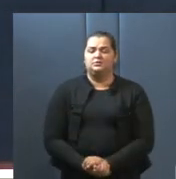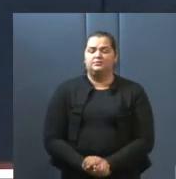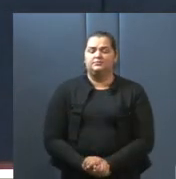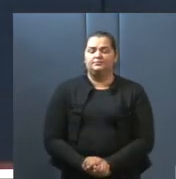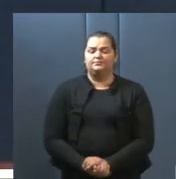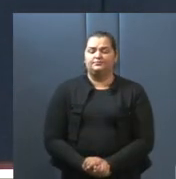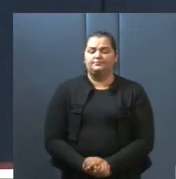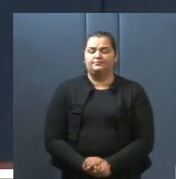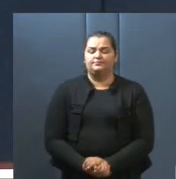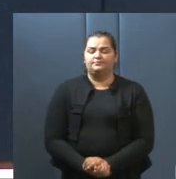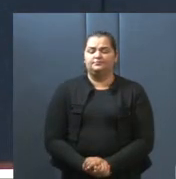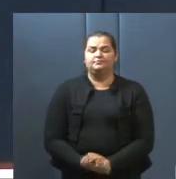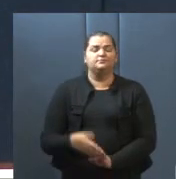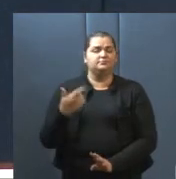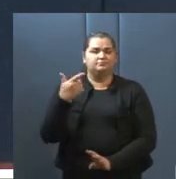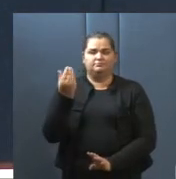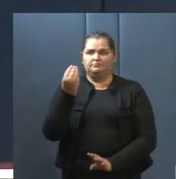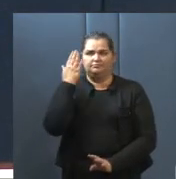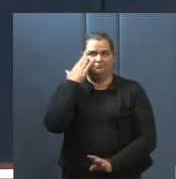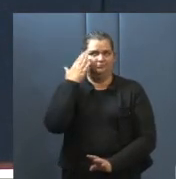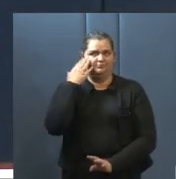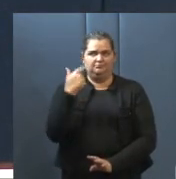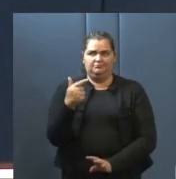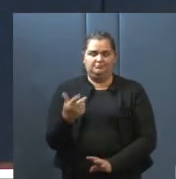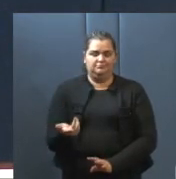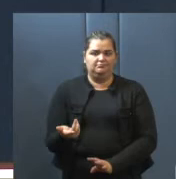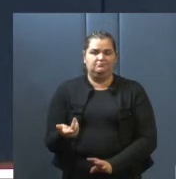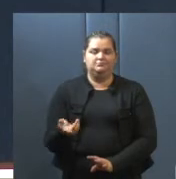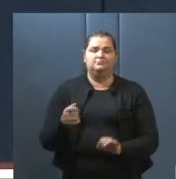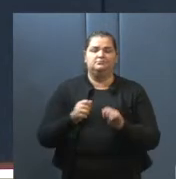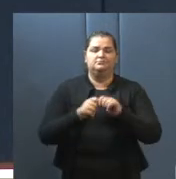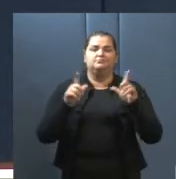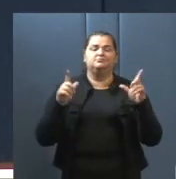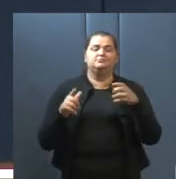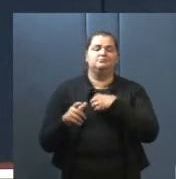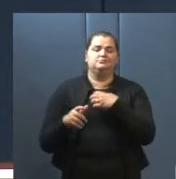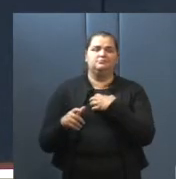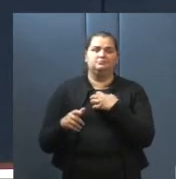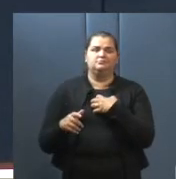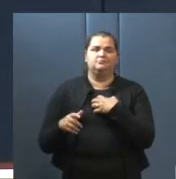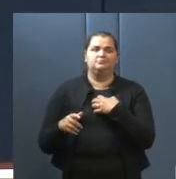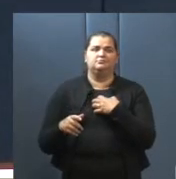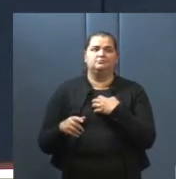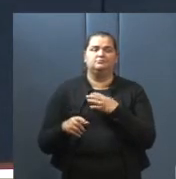que... Mas não se tem como saber qual é a exposição. De forma que a sua